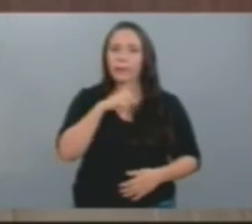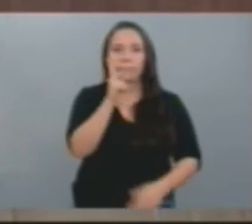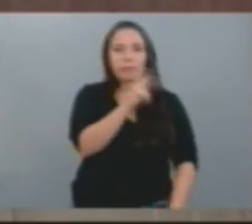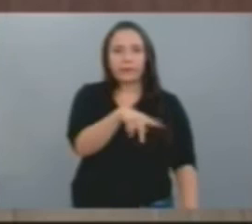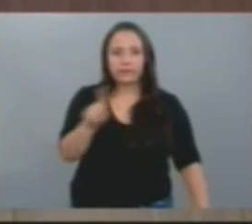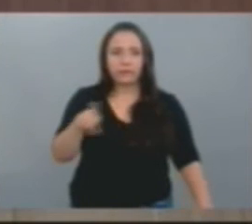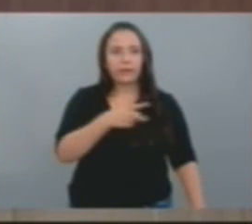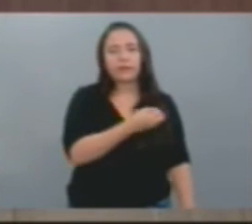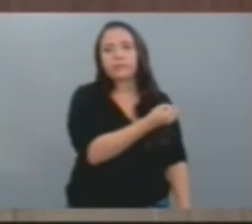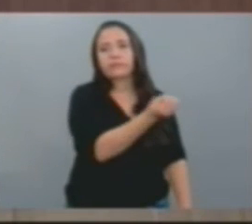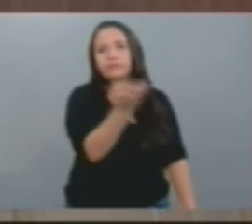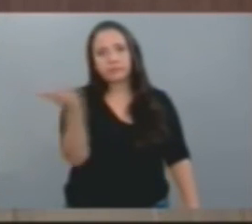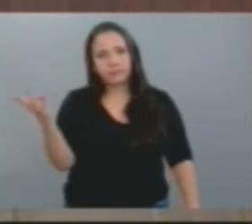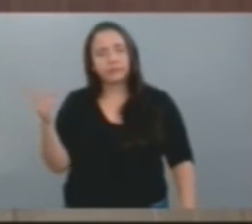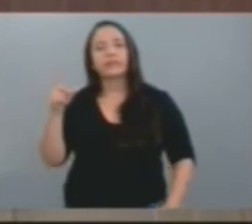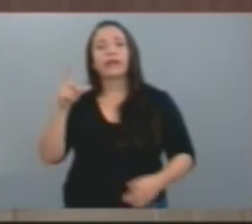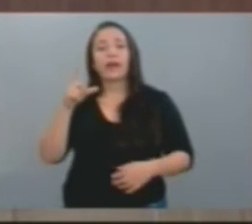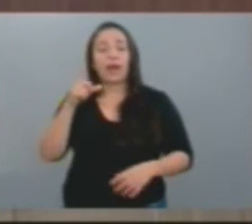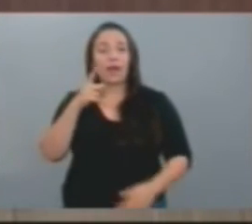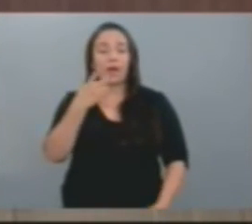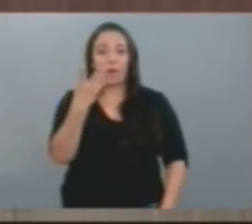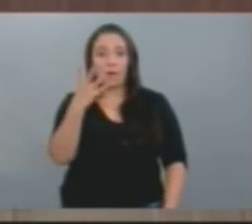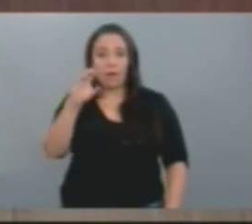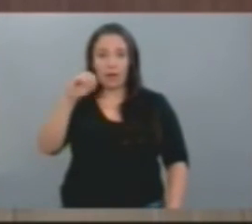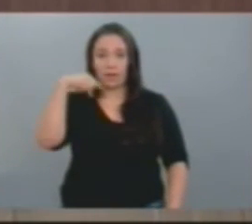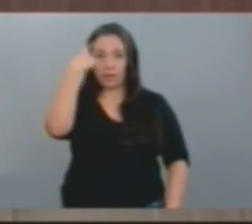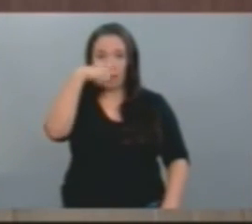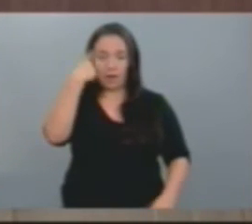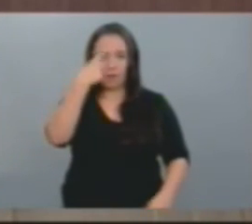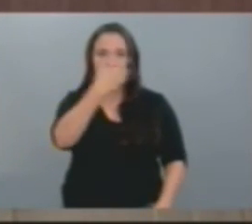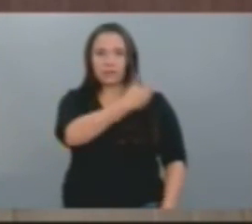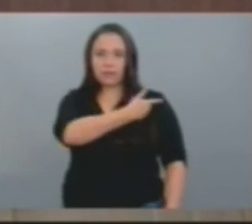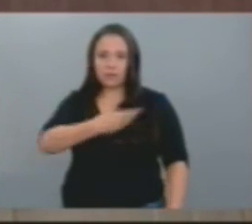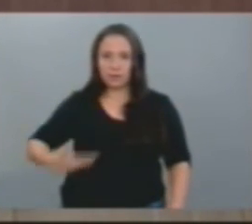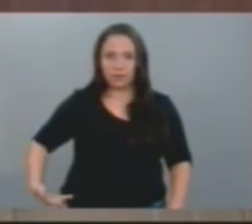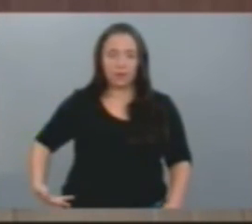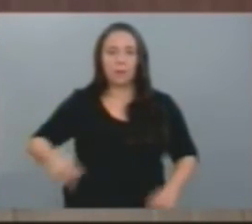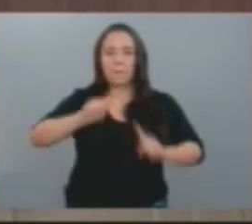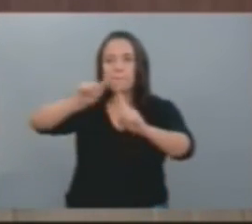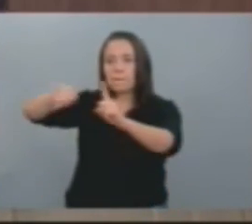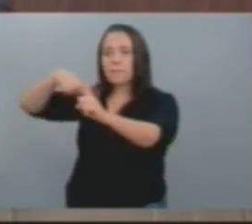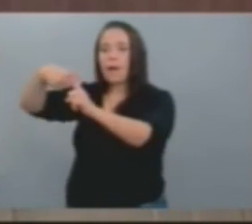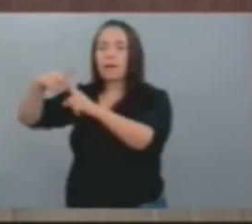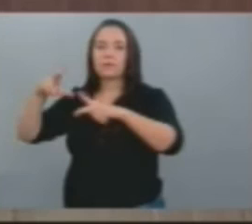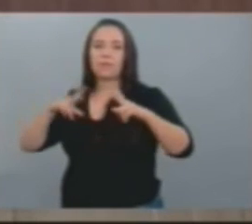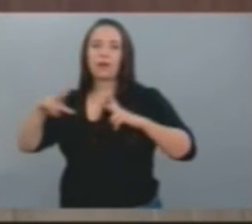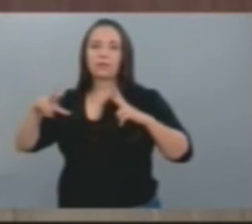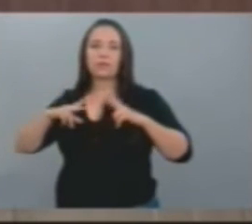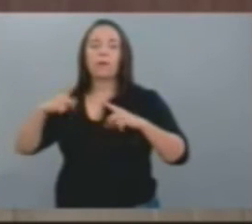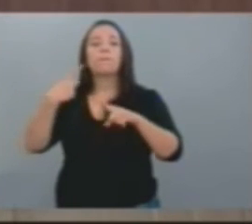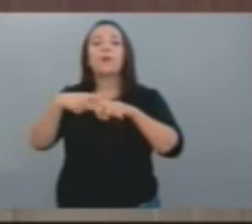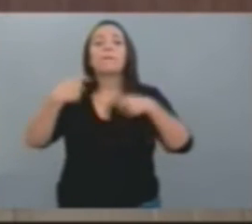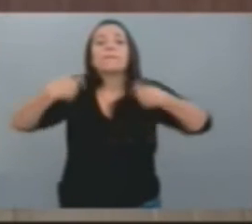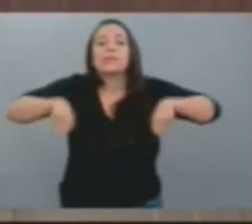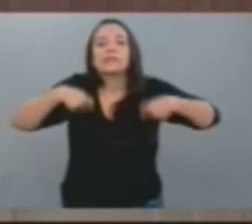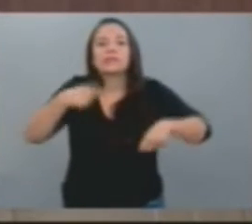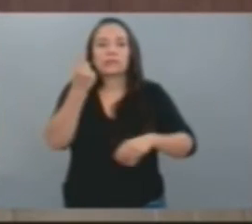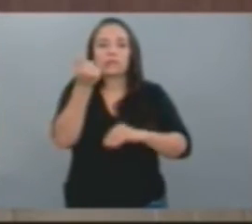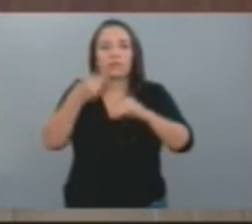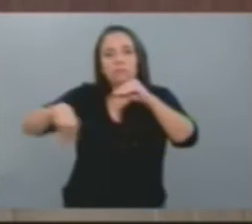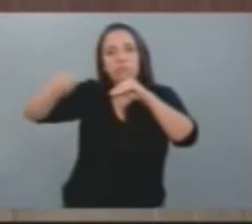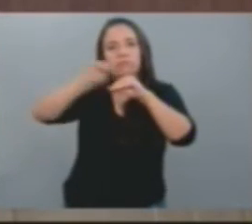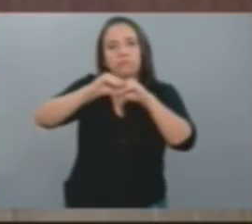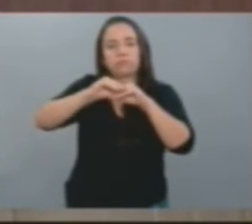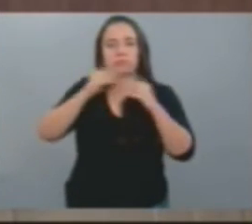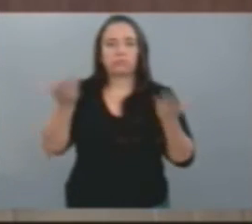das 200 horas na rede pública, fazem mais 100 horas na rede particular para complementar o salário. Tem gente hoje, com a minoria, sem dúvida alguma,